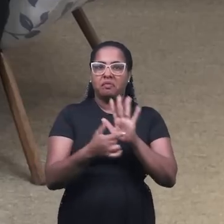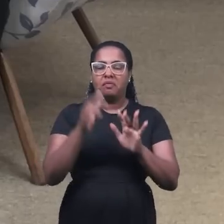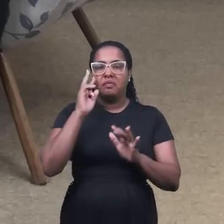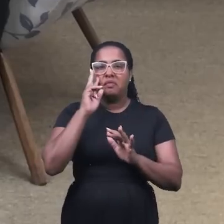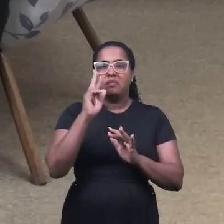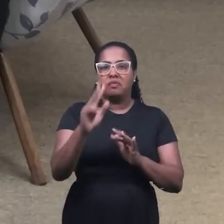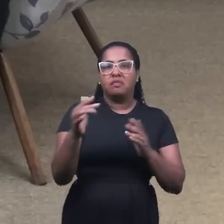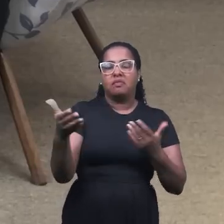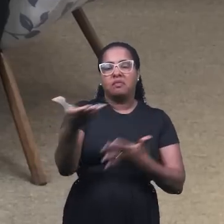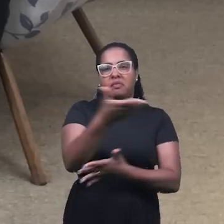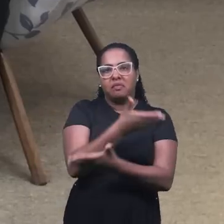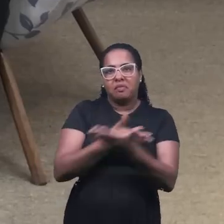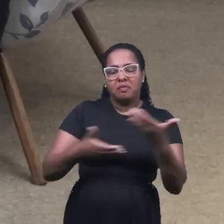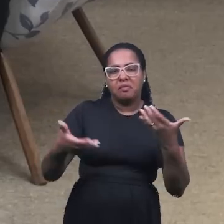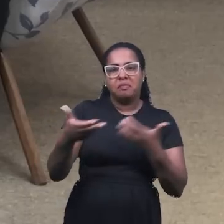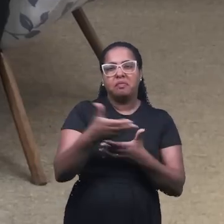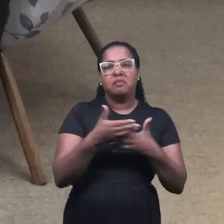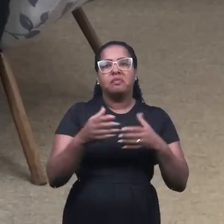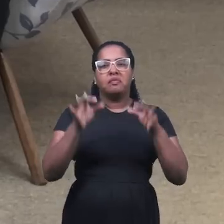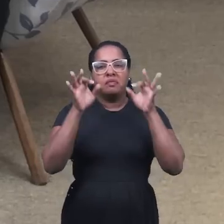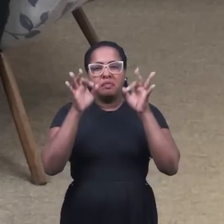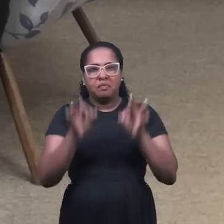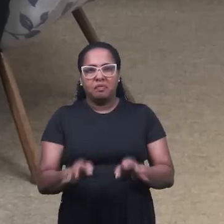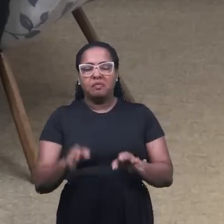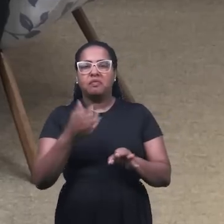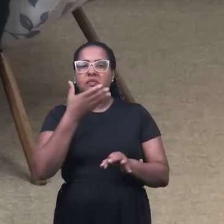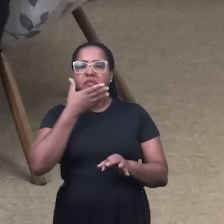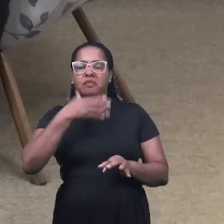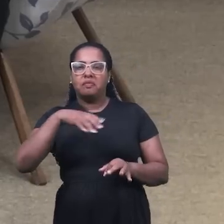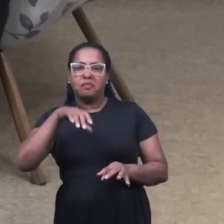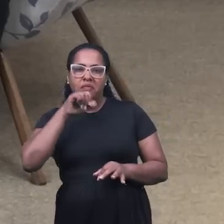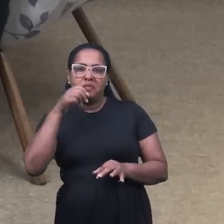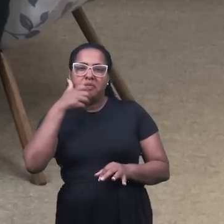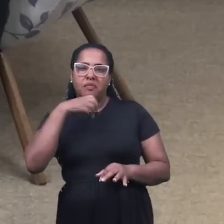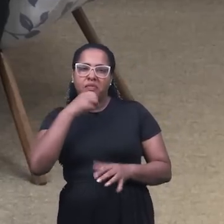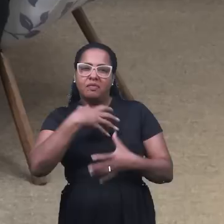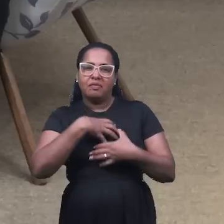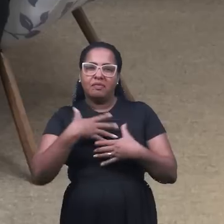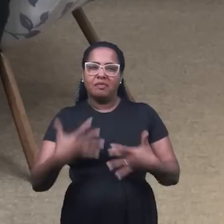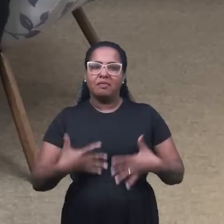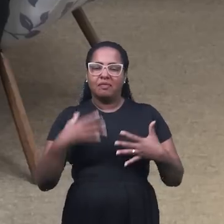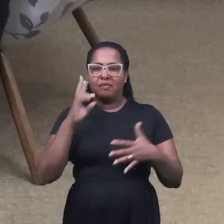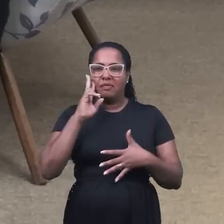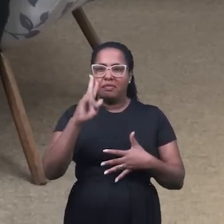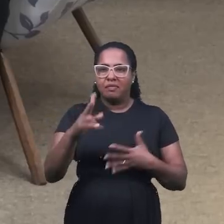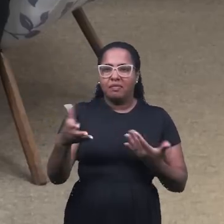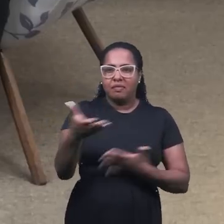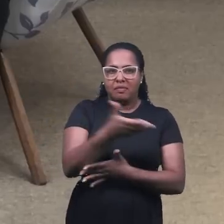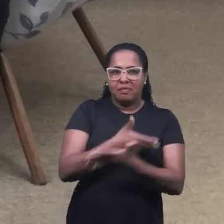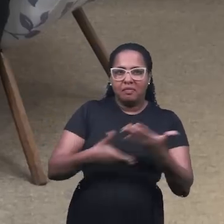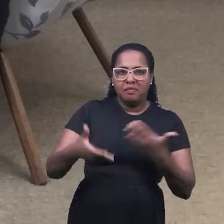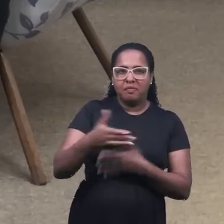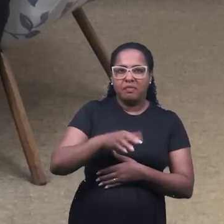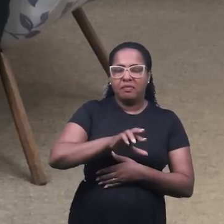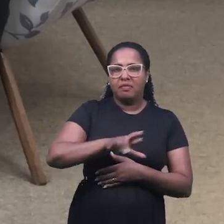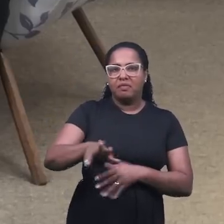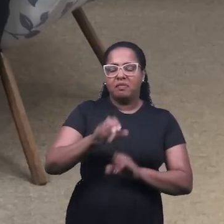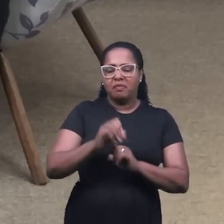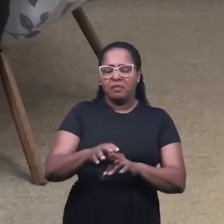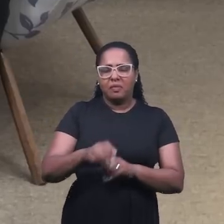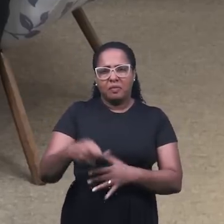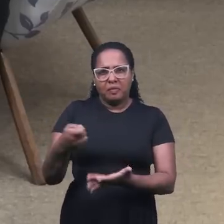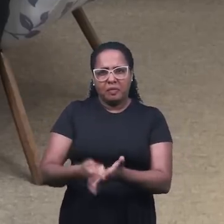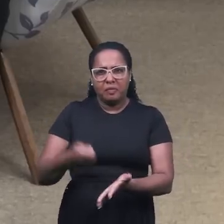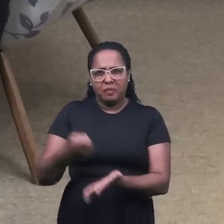a participação dessas crianças, eu tenho certeza que os pais se alegram muito em vê-los participar, porque não são os pais que insistem